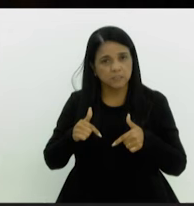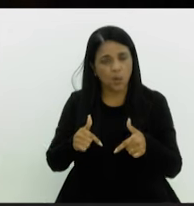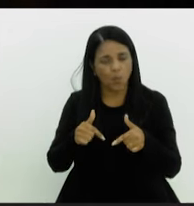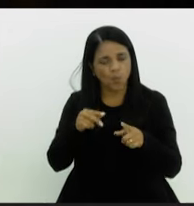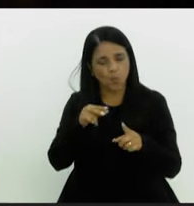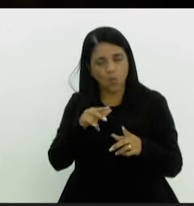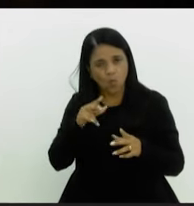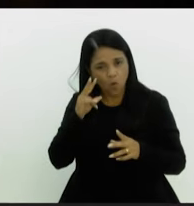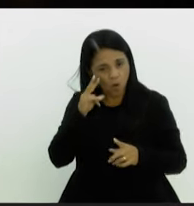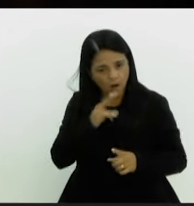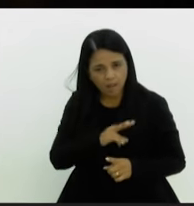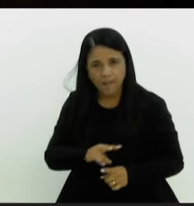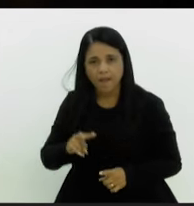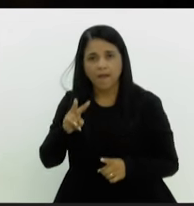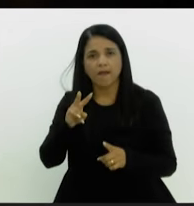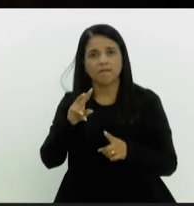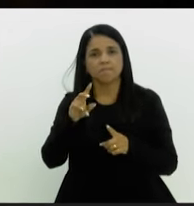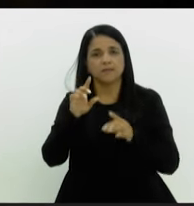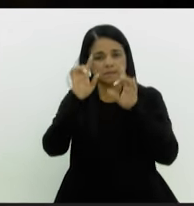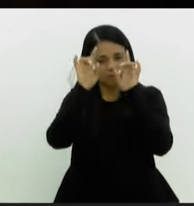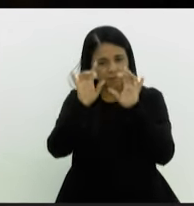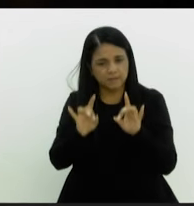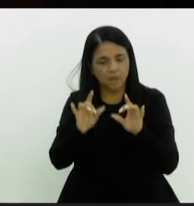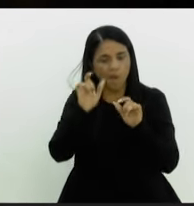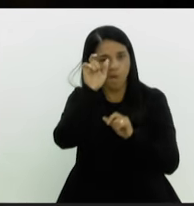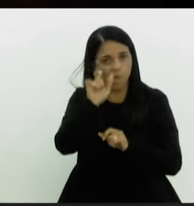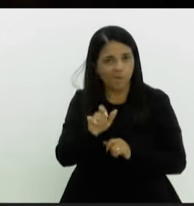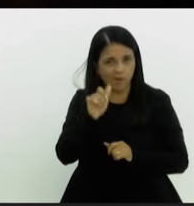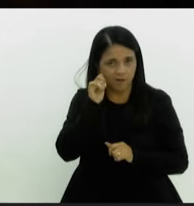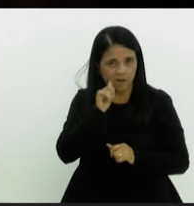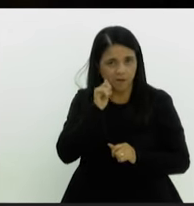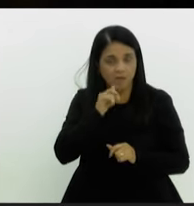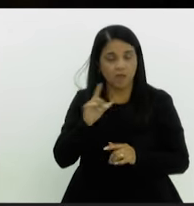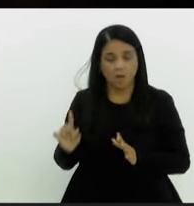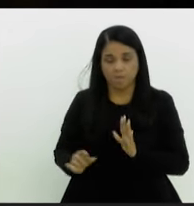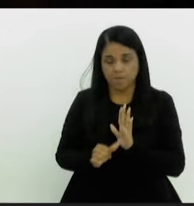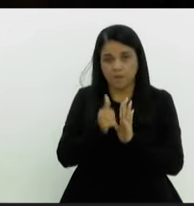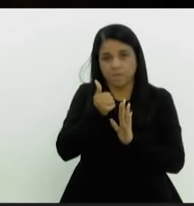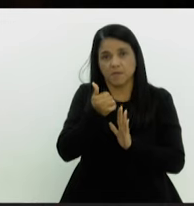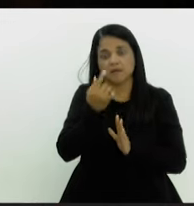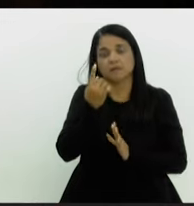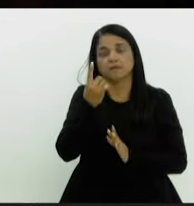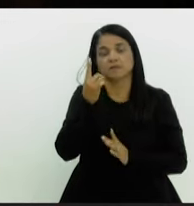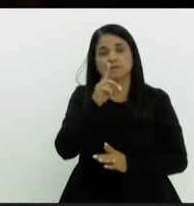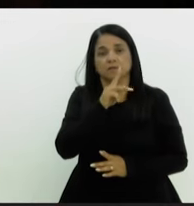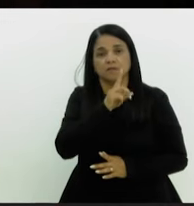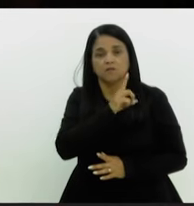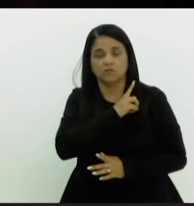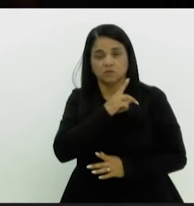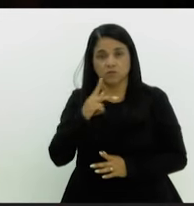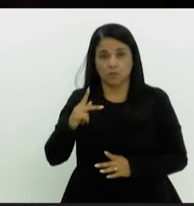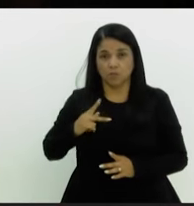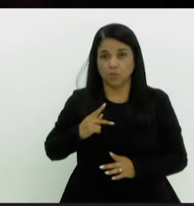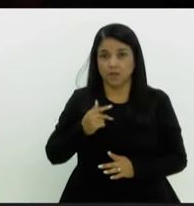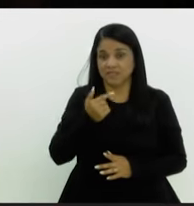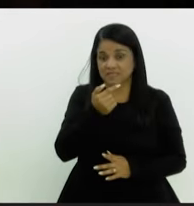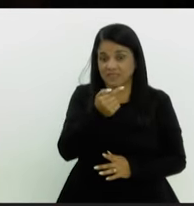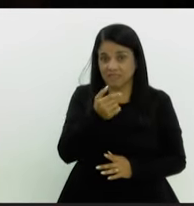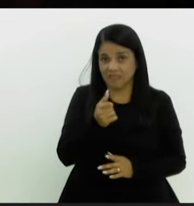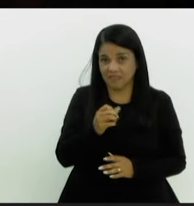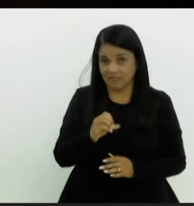apurado à defesa das mulheres eu sou a primeira defensora pública geral em quase 70 anos de história é